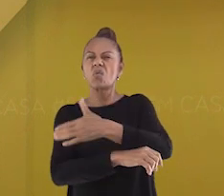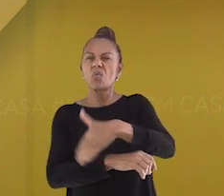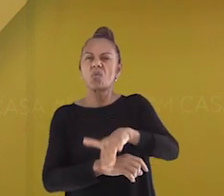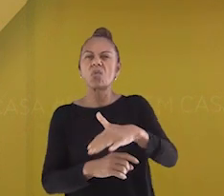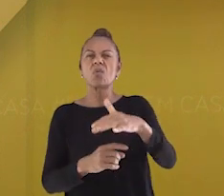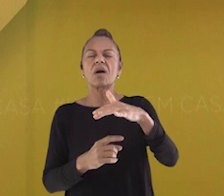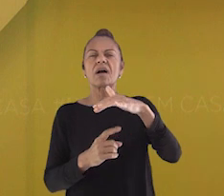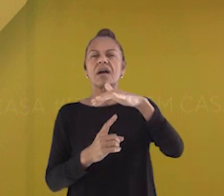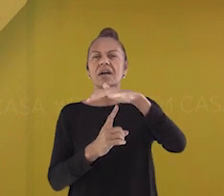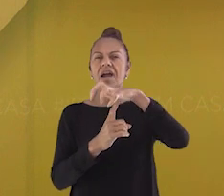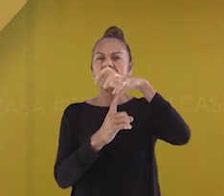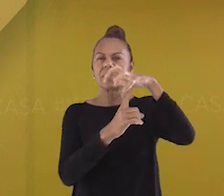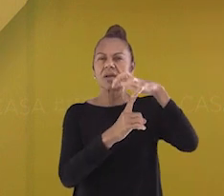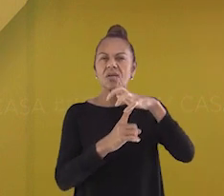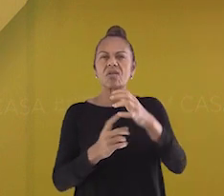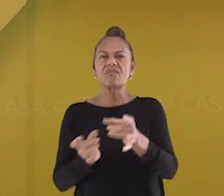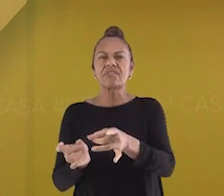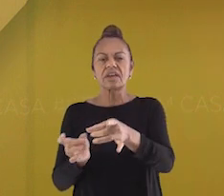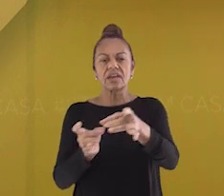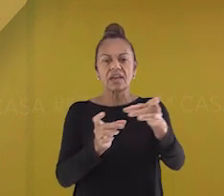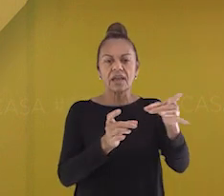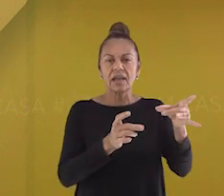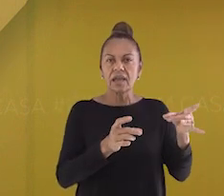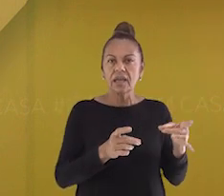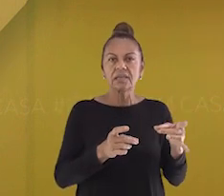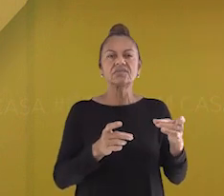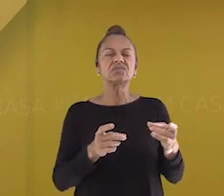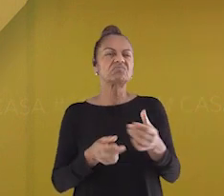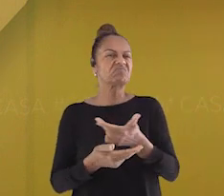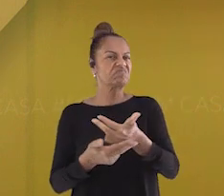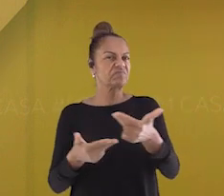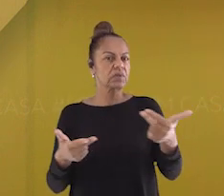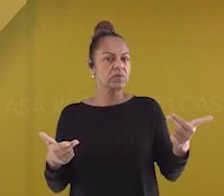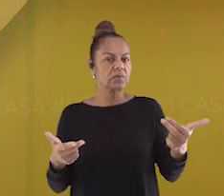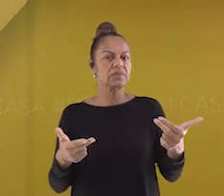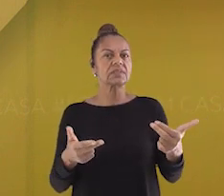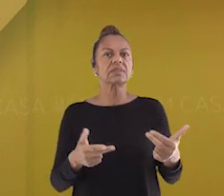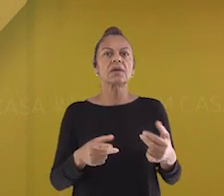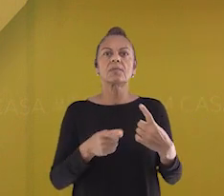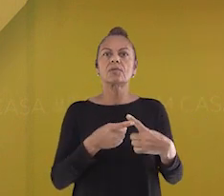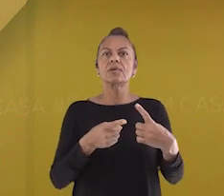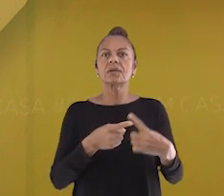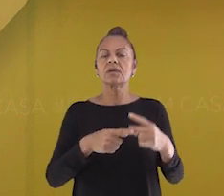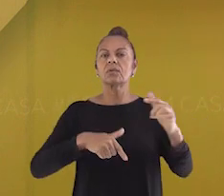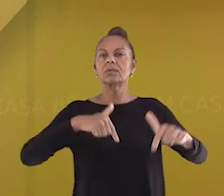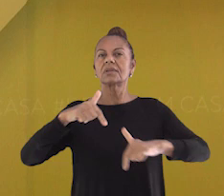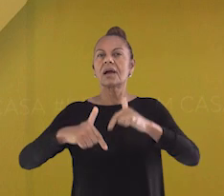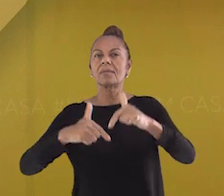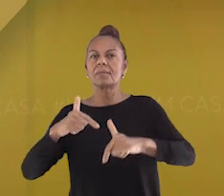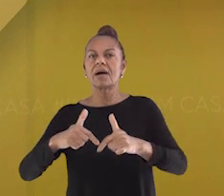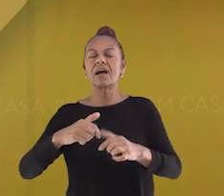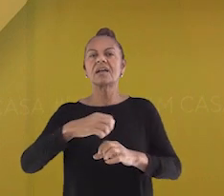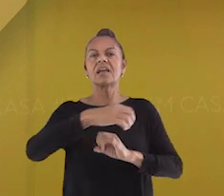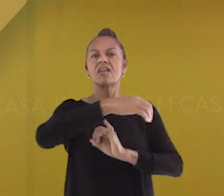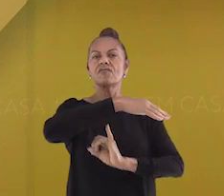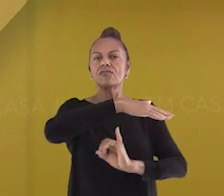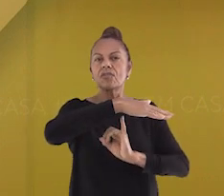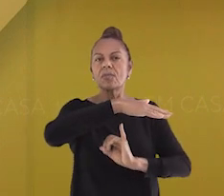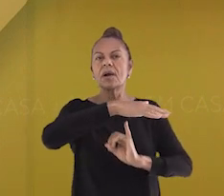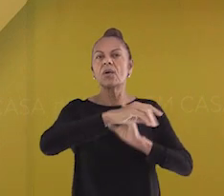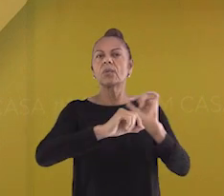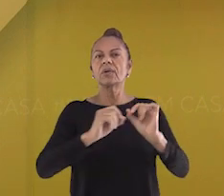aplicativos, catadores de material reciclável, entre outras atividades. Trabalhos informais são